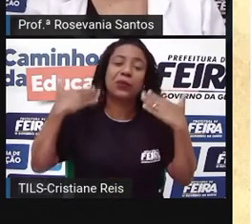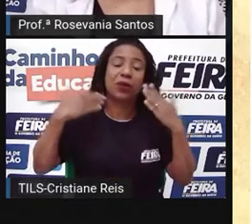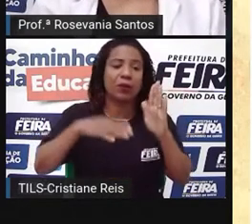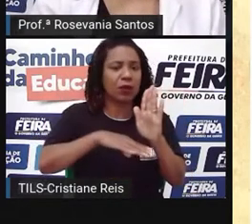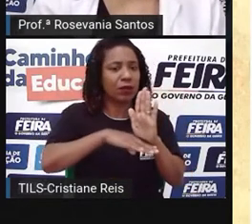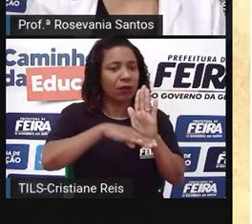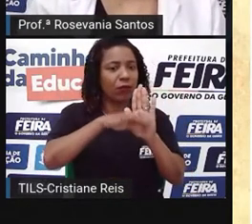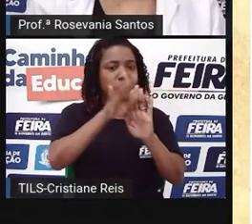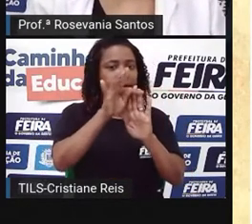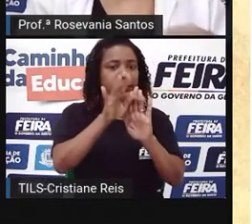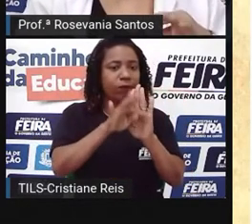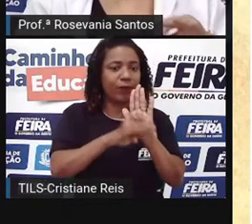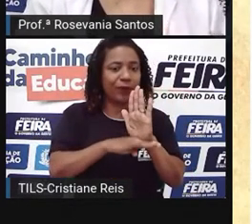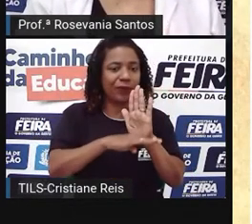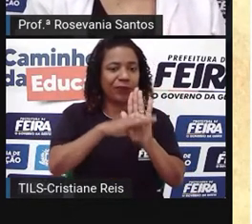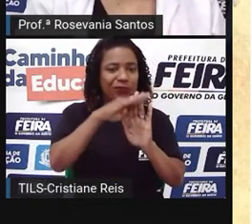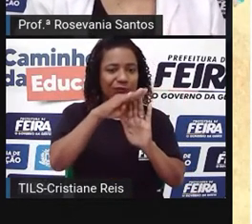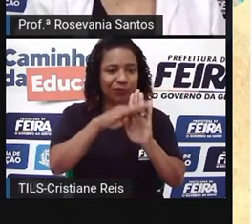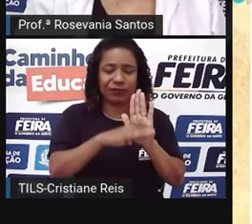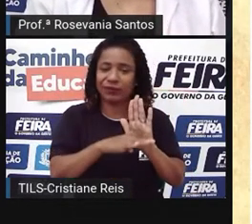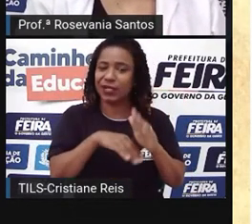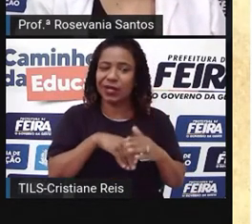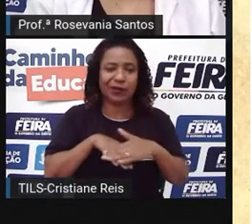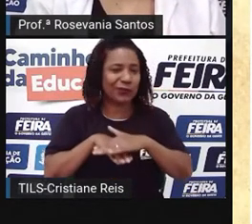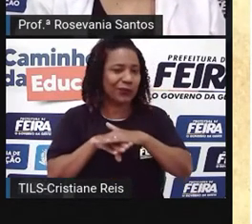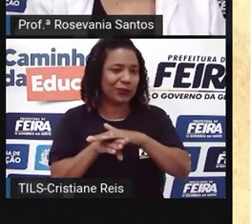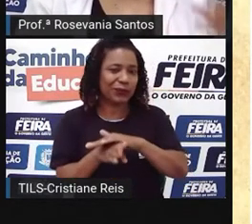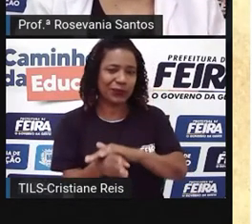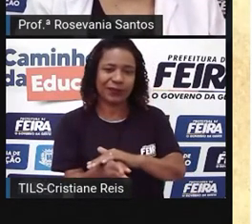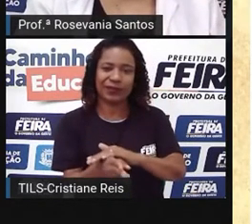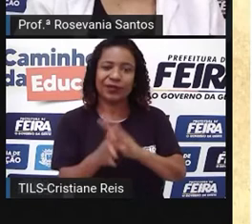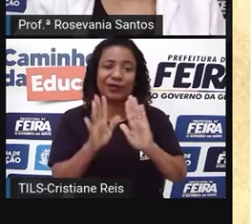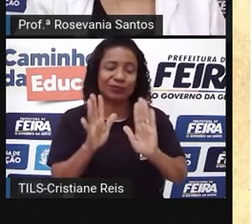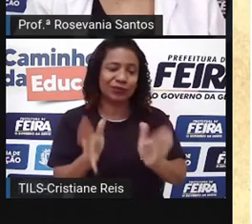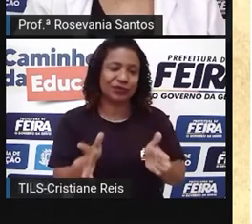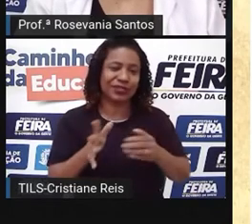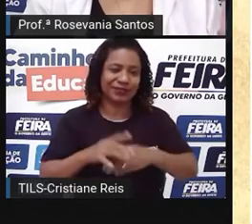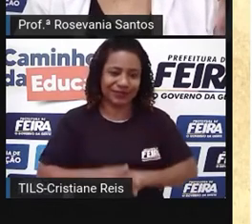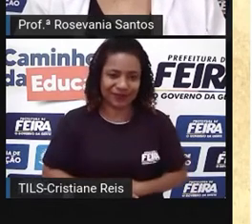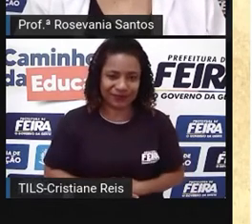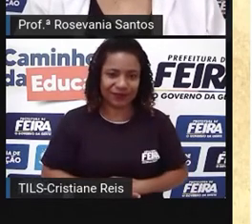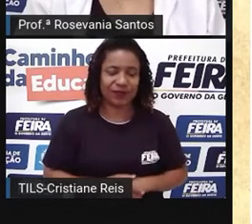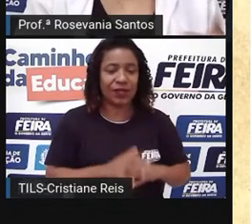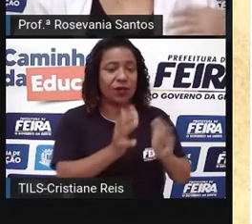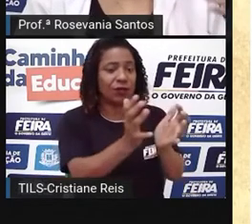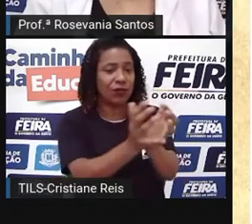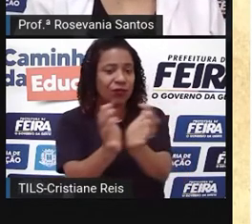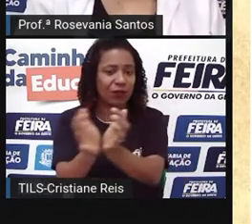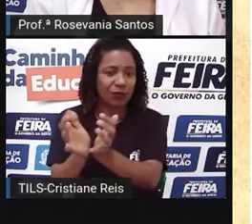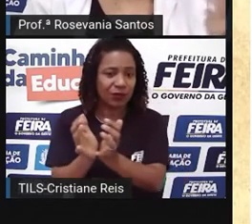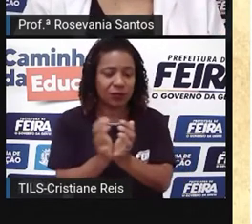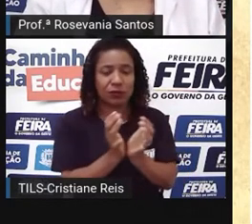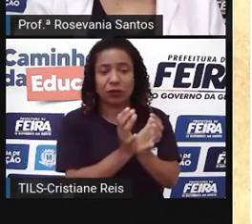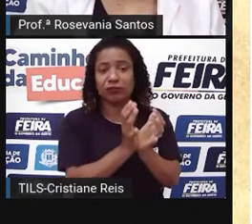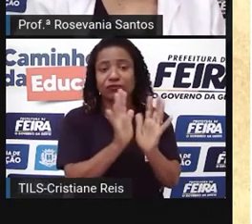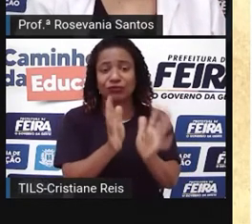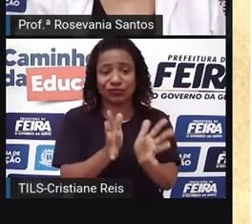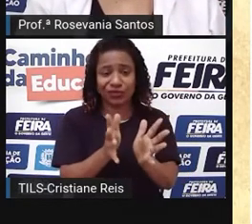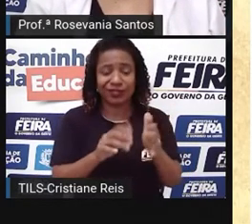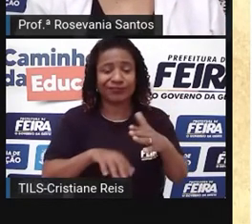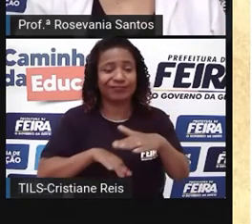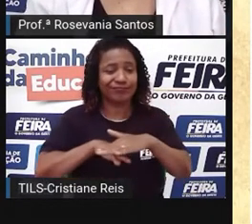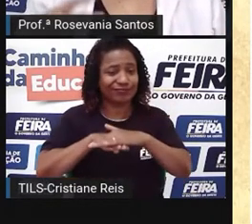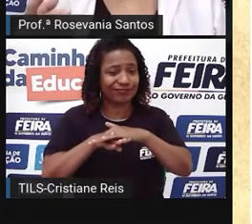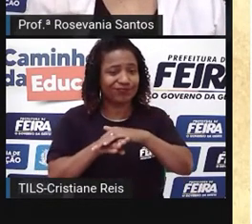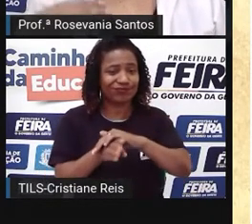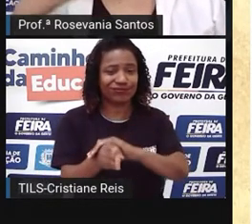baixa e a temperatura mais alta. Então, eles já são extremamente adaptados. Claro que tem vários povos, mas como a gente está falando muito sobre essa